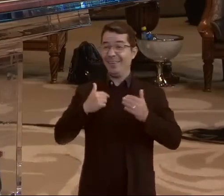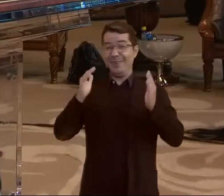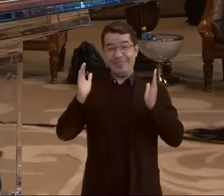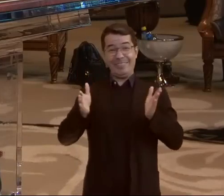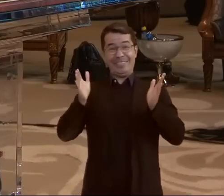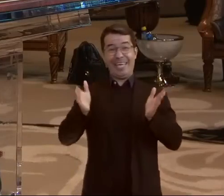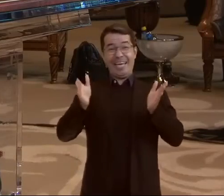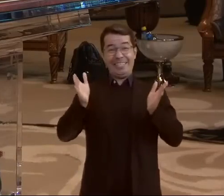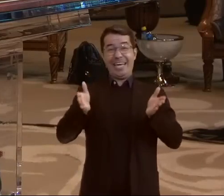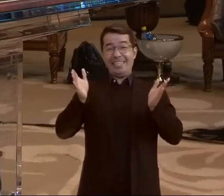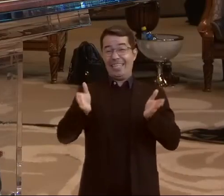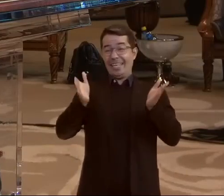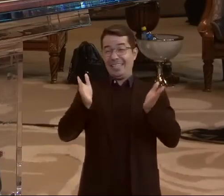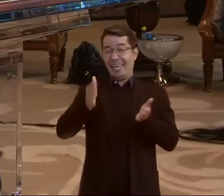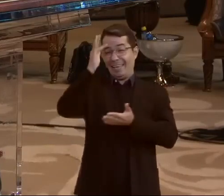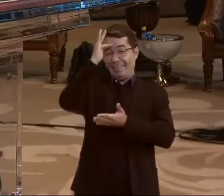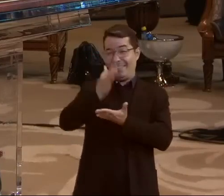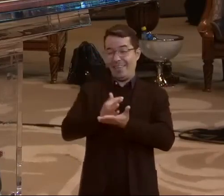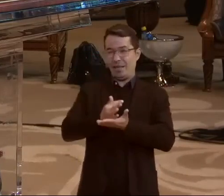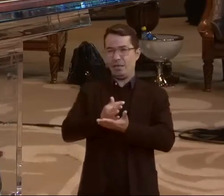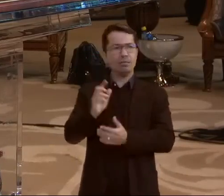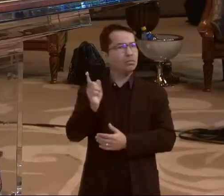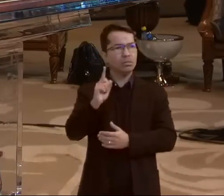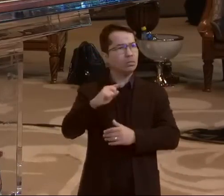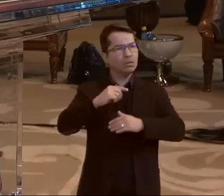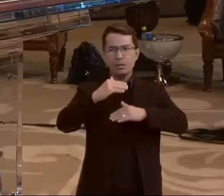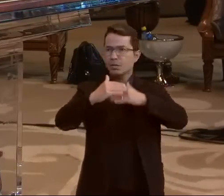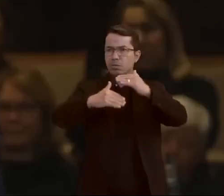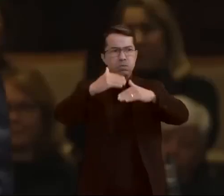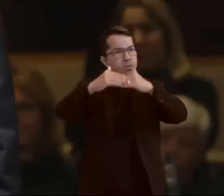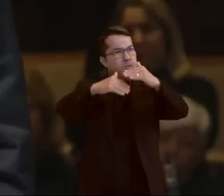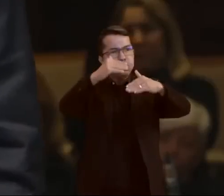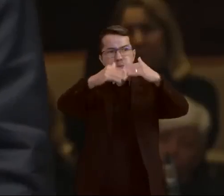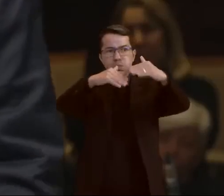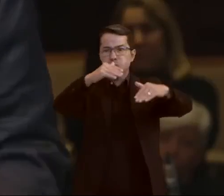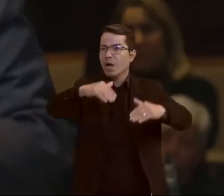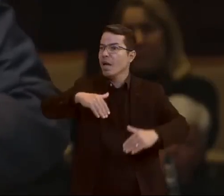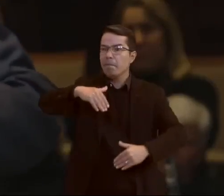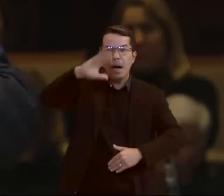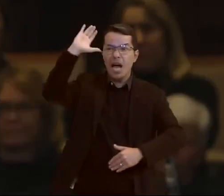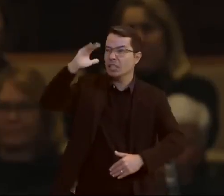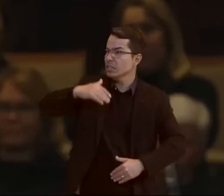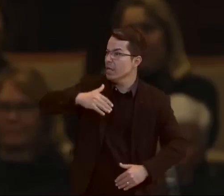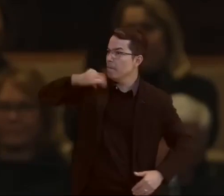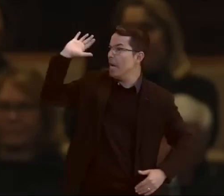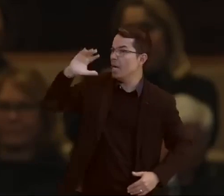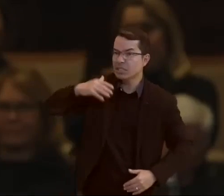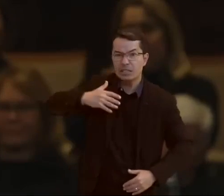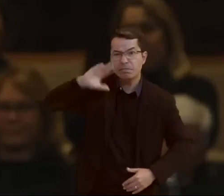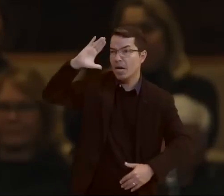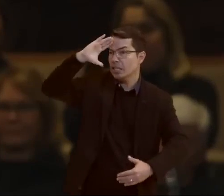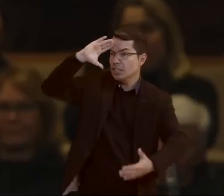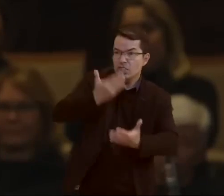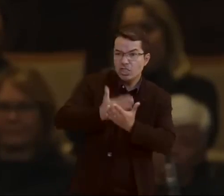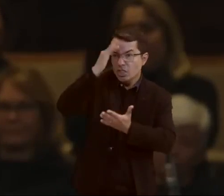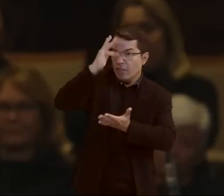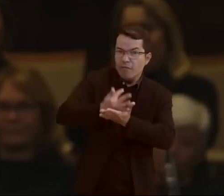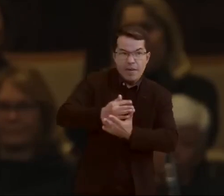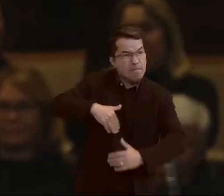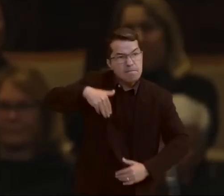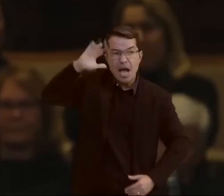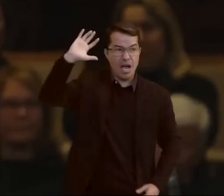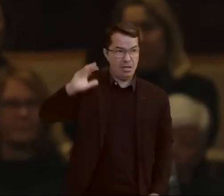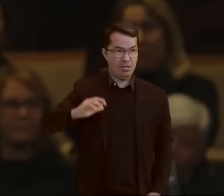seu coração. É isso que ele está falando, tá? Então como é que é isso? Nós vamos aprender na Bíblia que existem